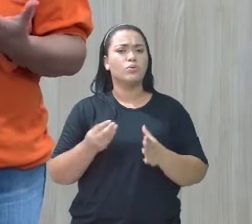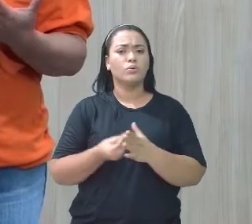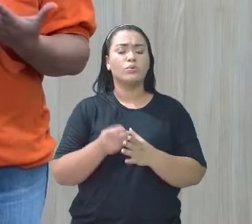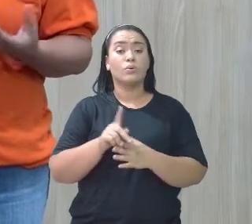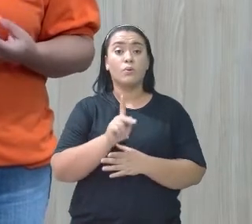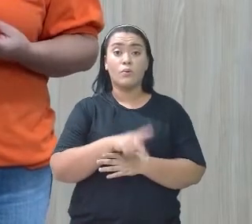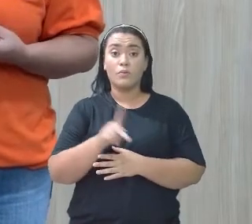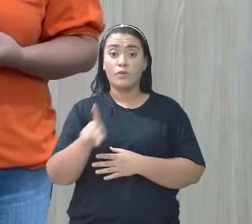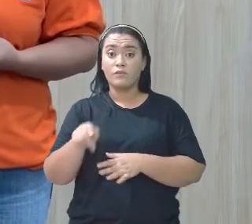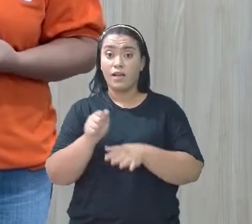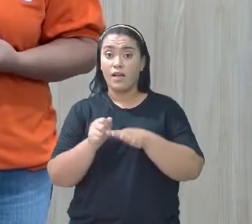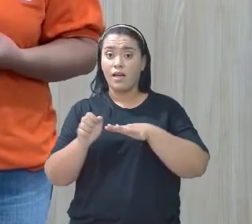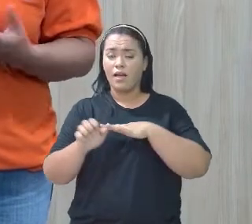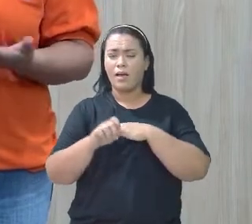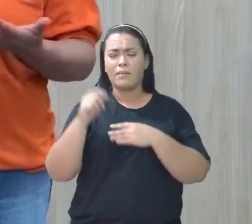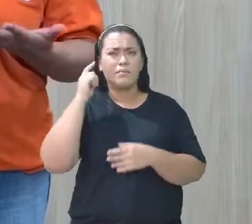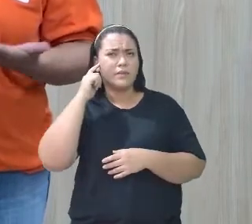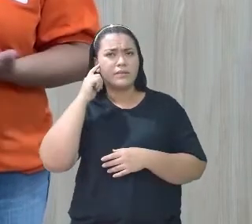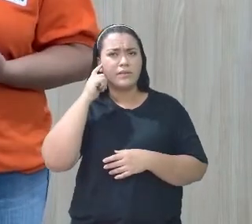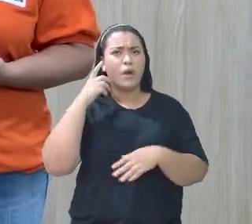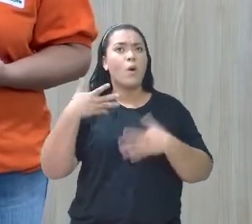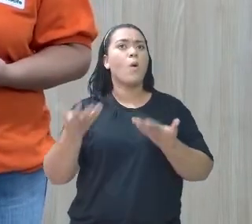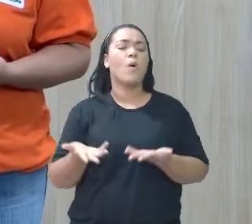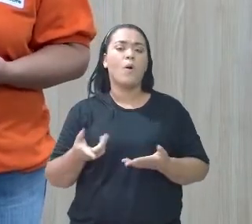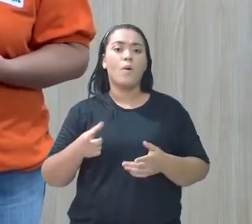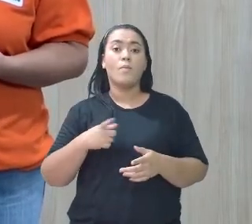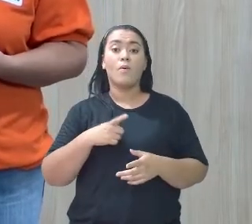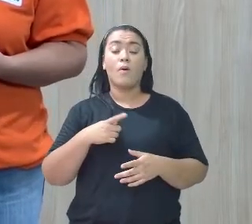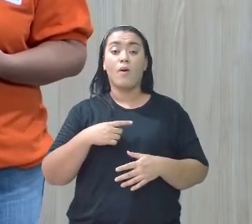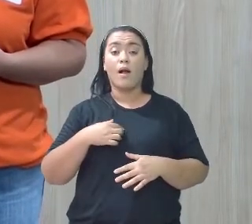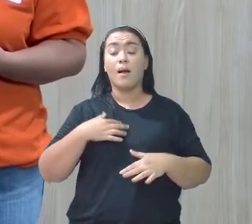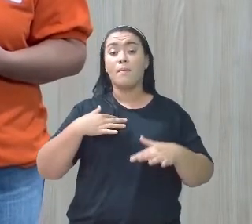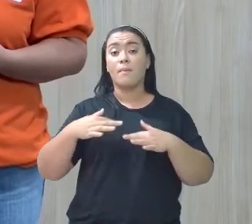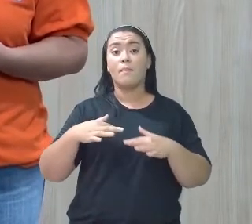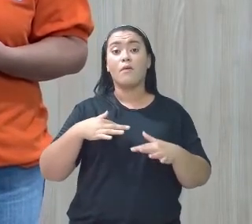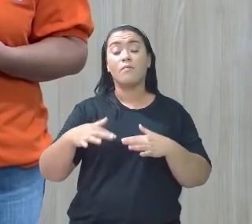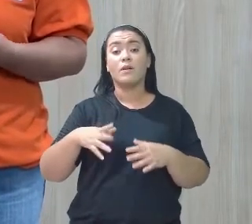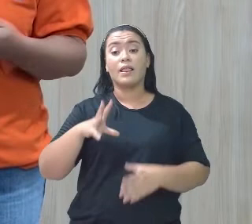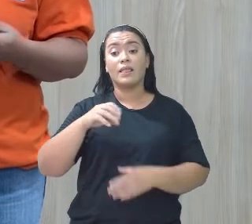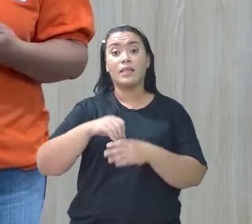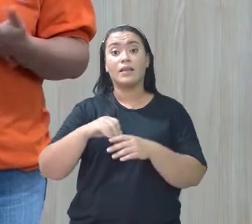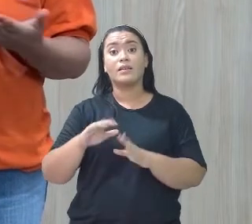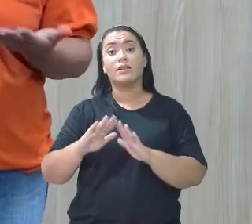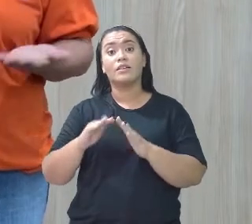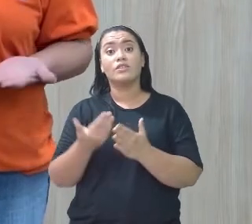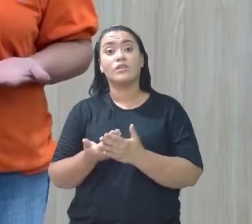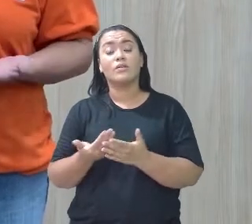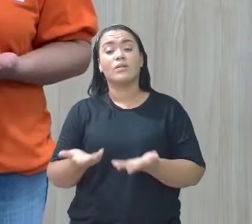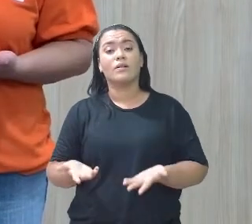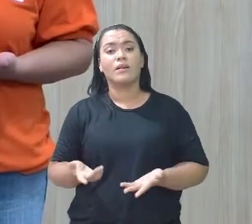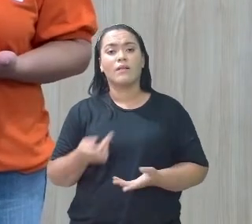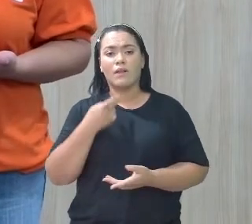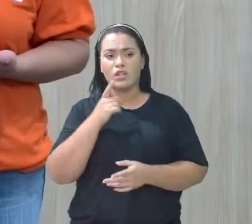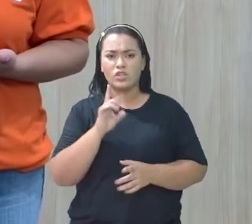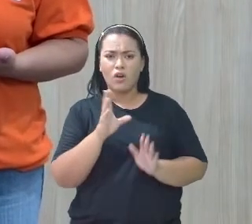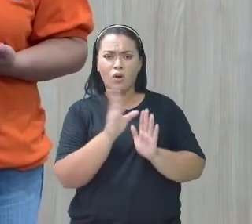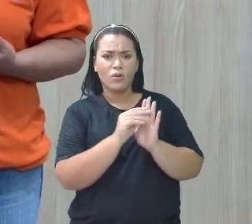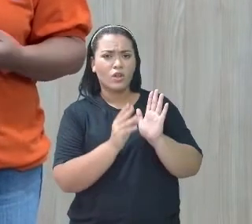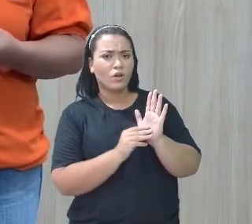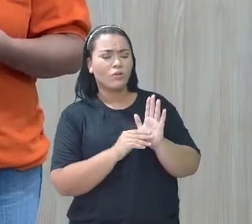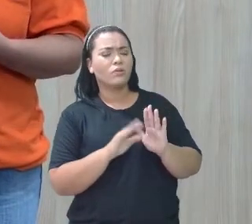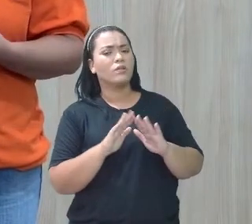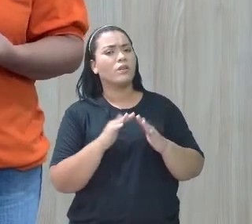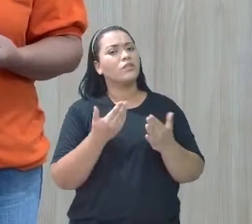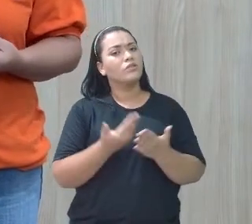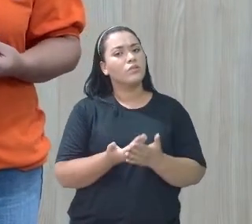isso, o professor do AE vai pensar essa mobilidade dentro da escola, não é? Mas não apenas com o conteúdo da escola, não é?